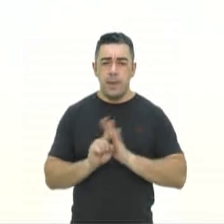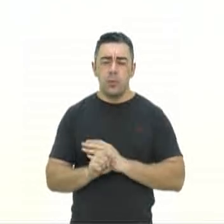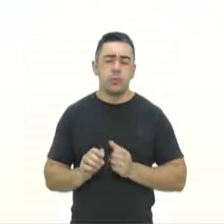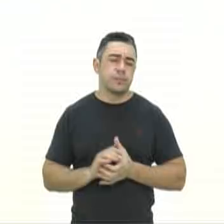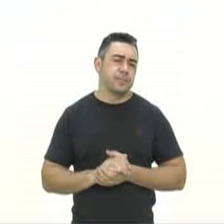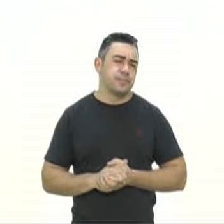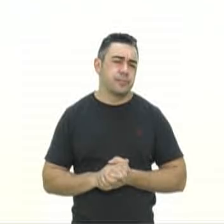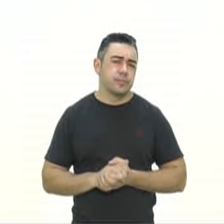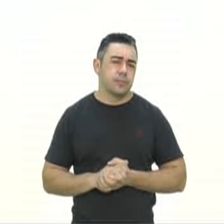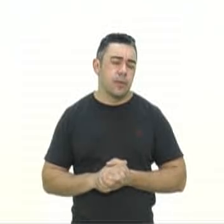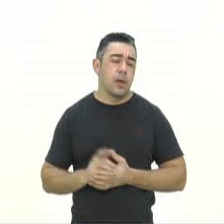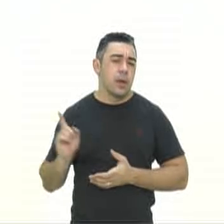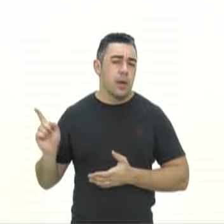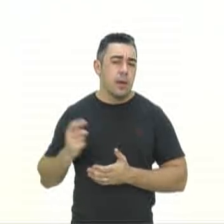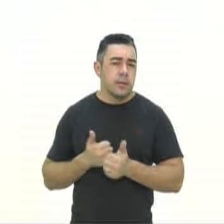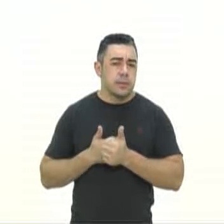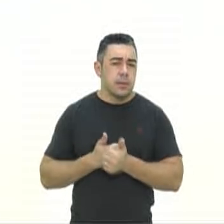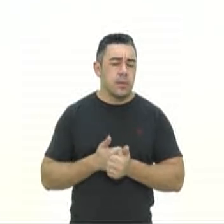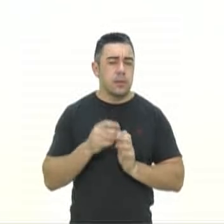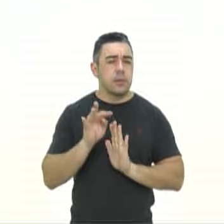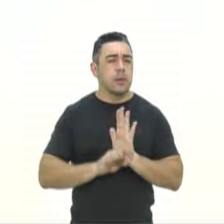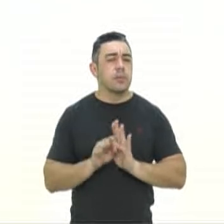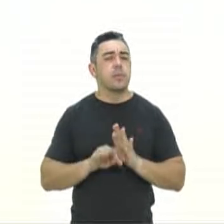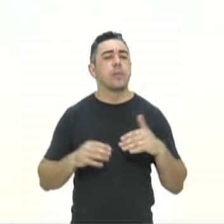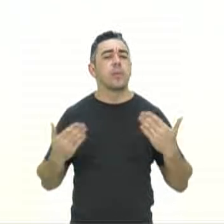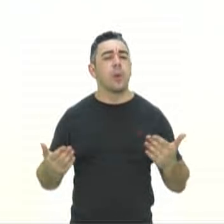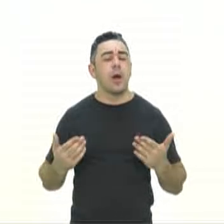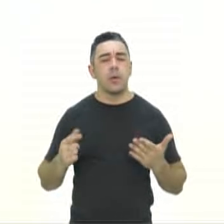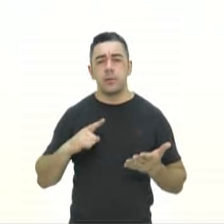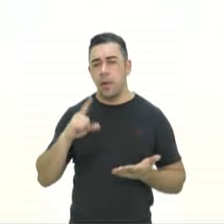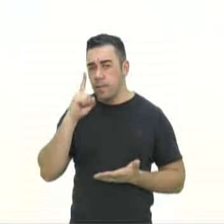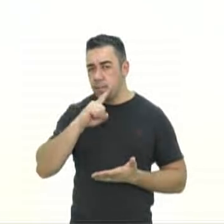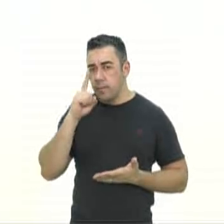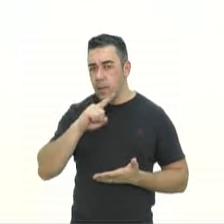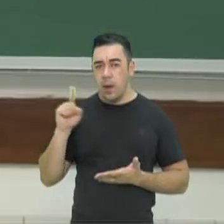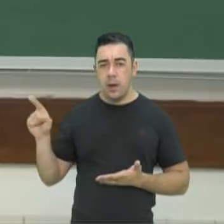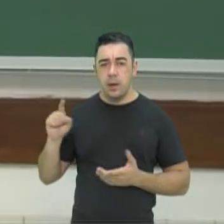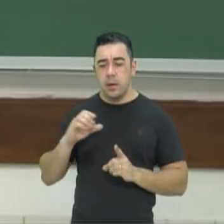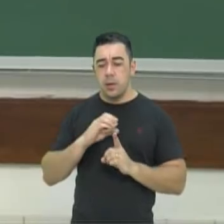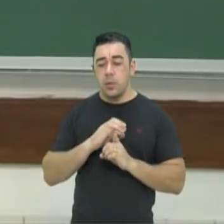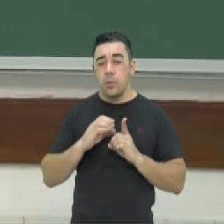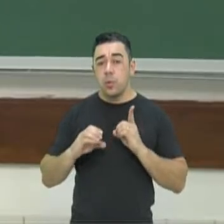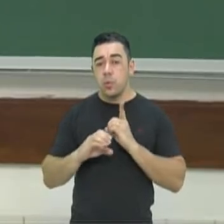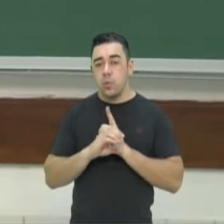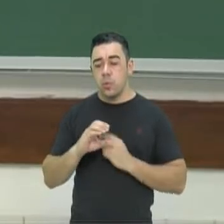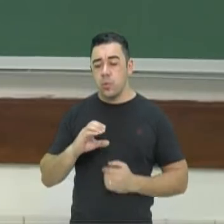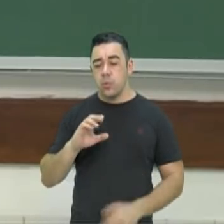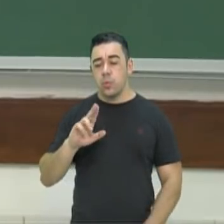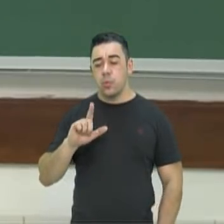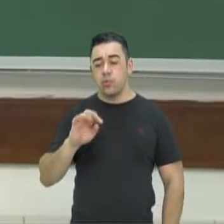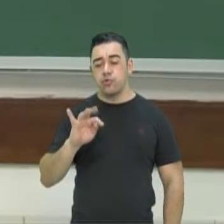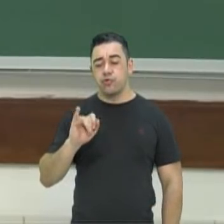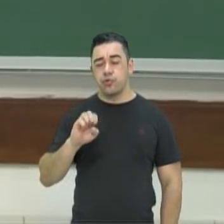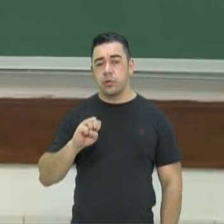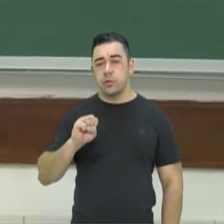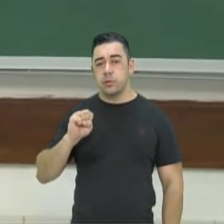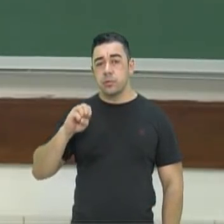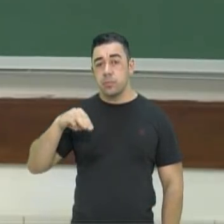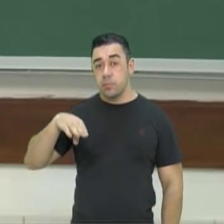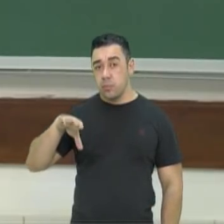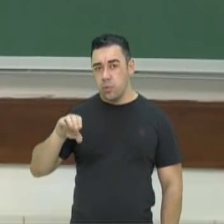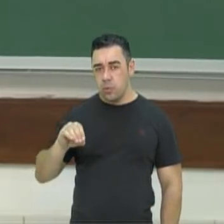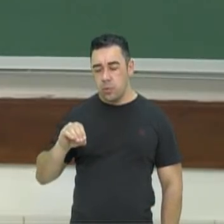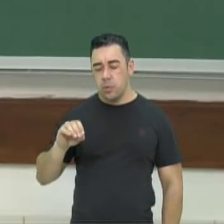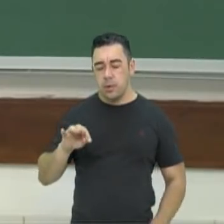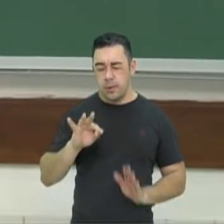pergunto, de acordo com o texto, qual é o grande defeito do cultismo? Olha só. De acordo com o texto, isso que